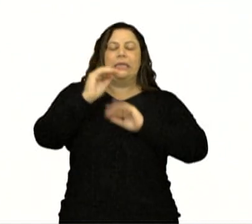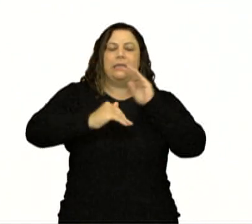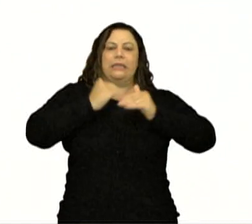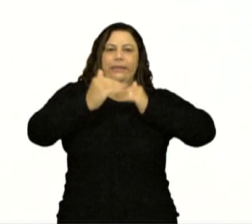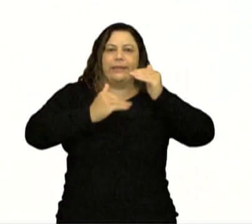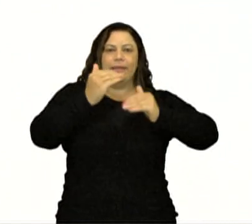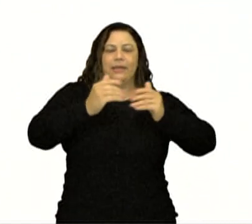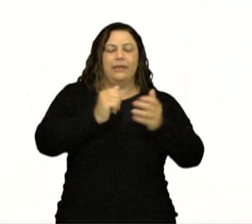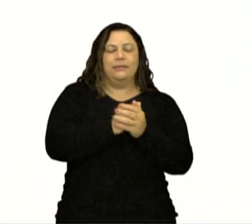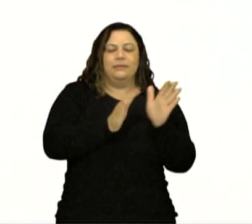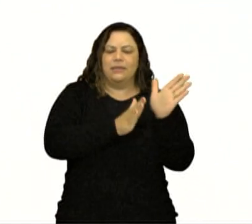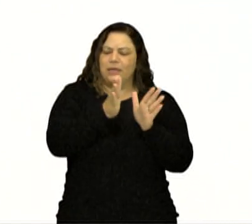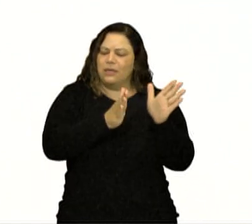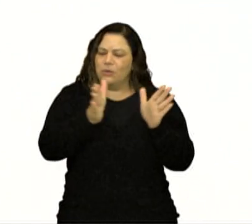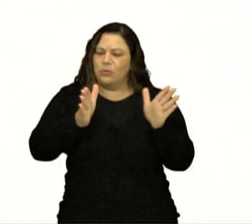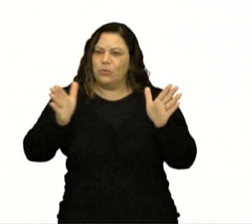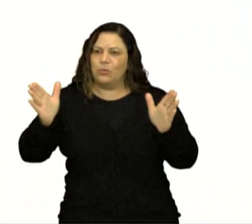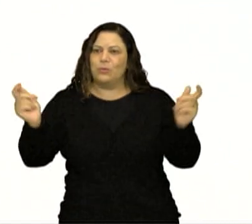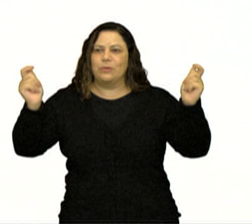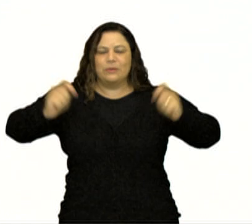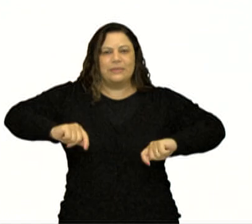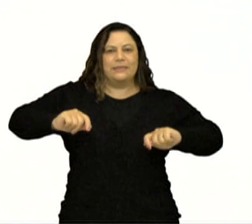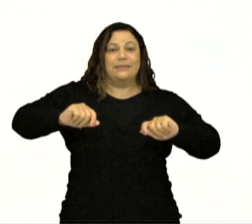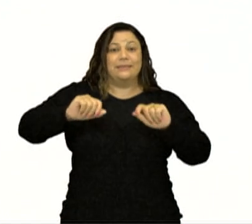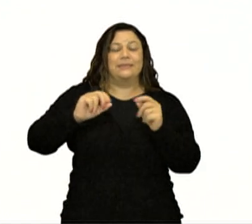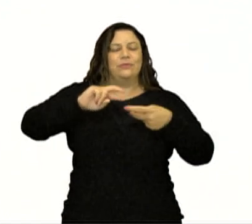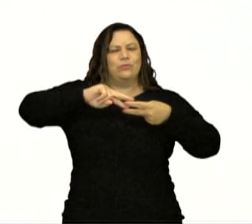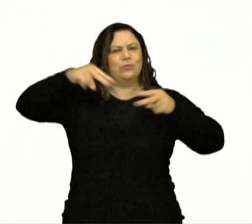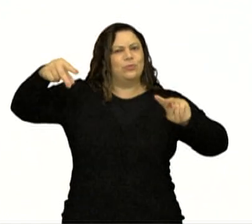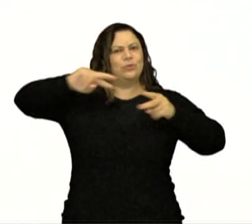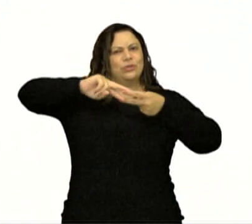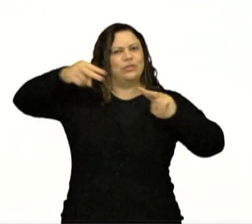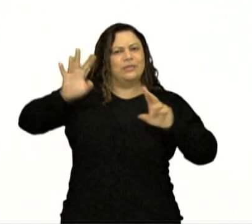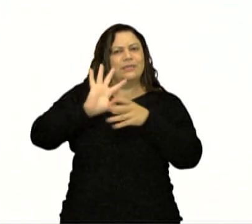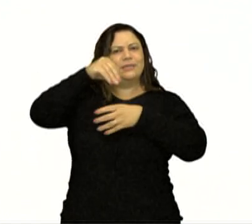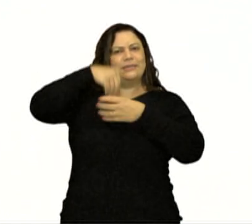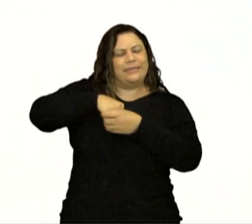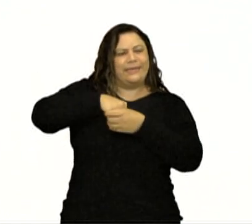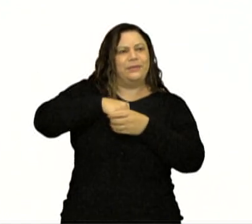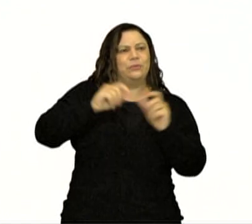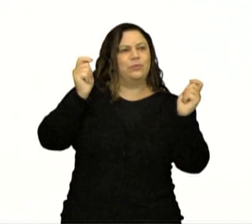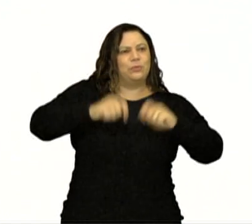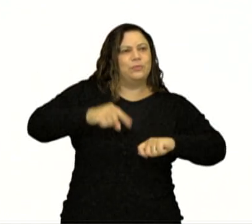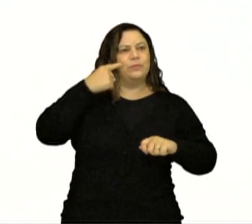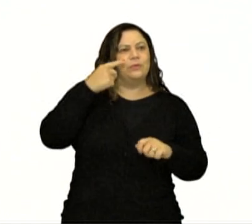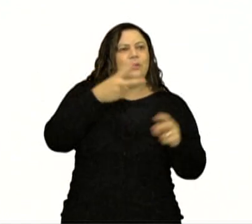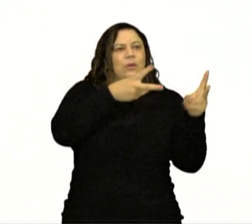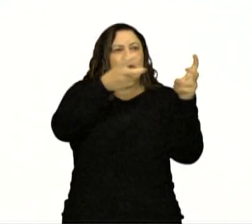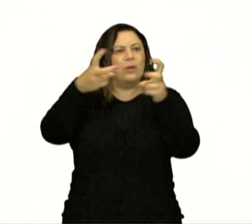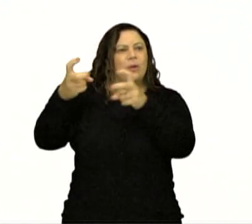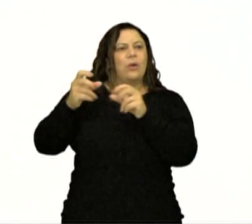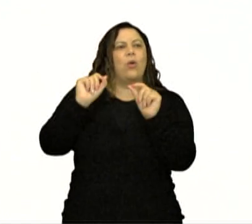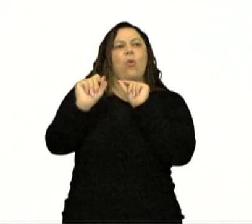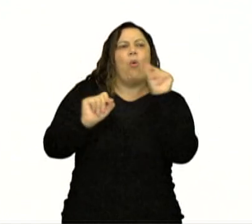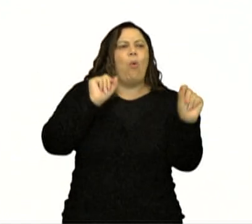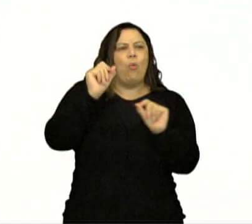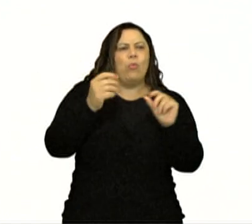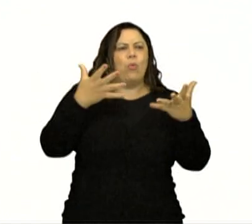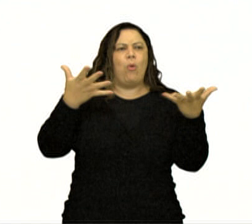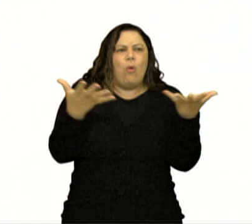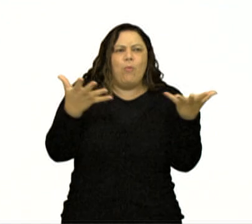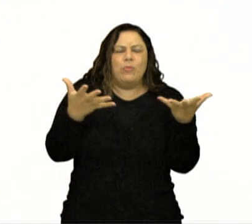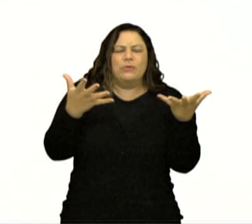da regulação da expressão gênica na síntese proteica, tá? Regulação da expressão gênica, né? Como que eles